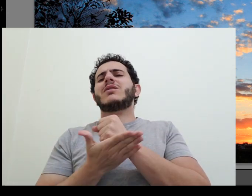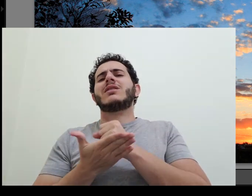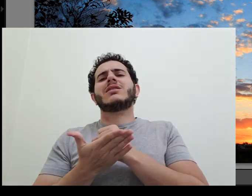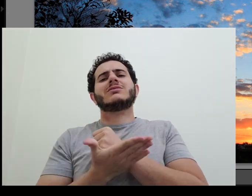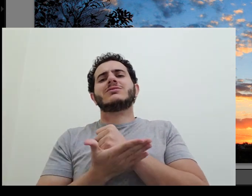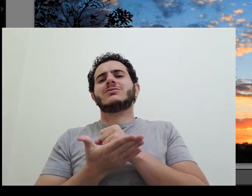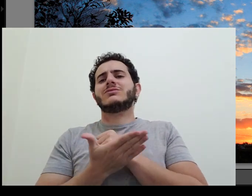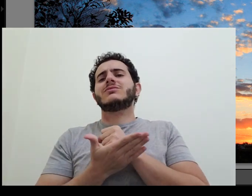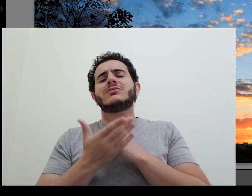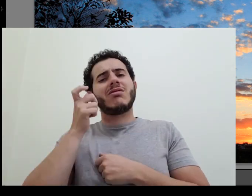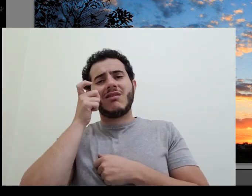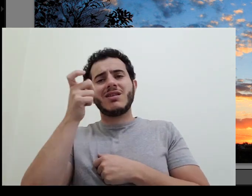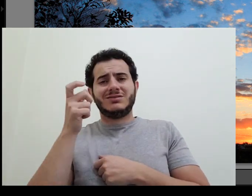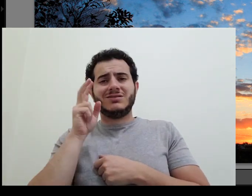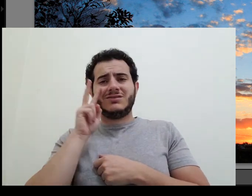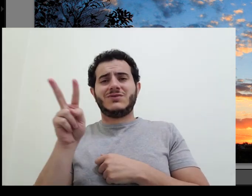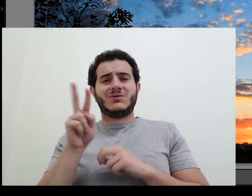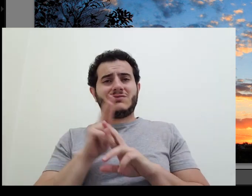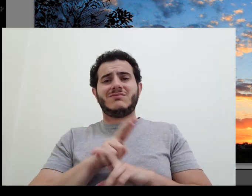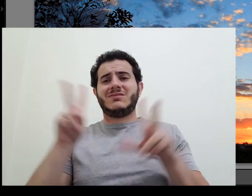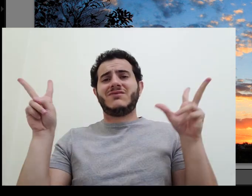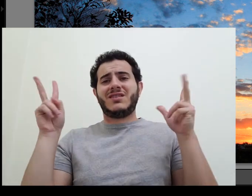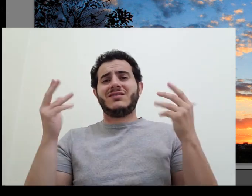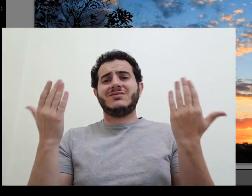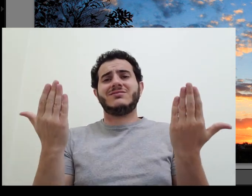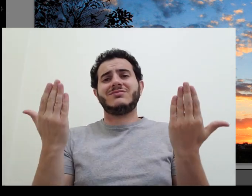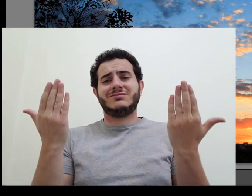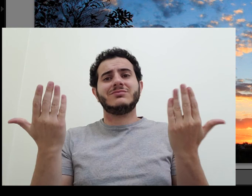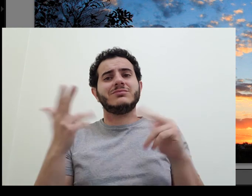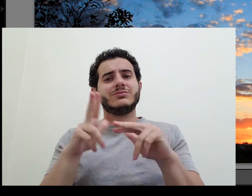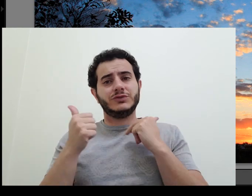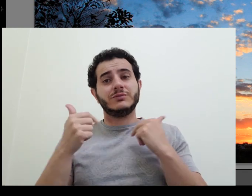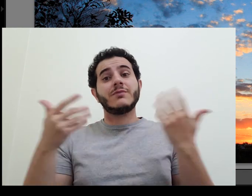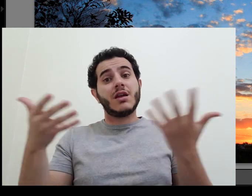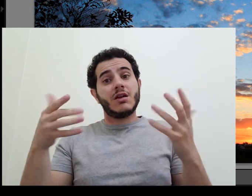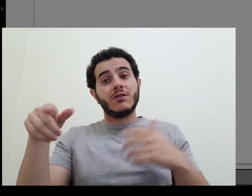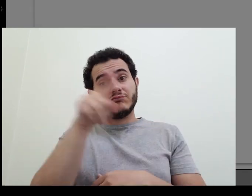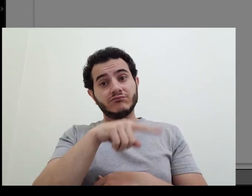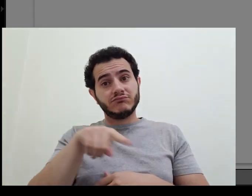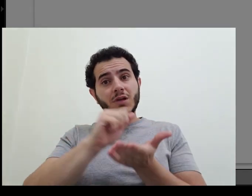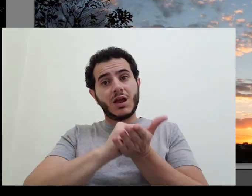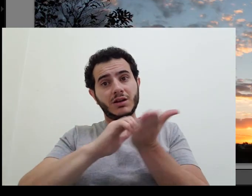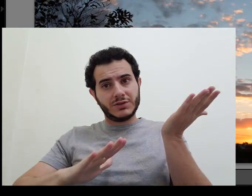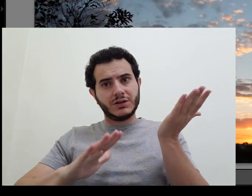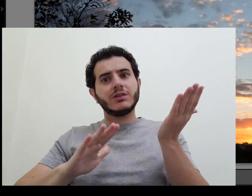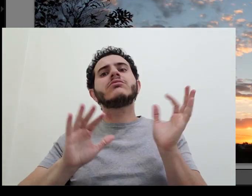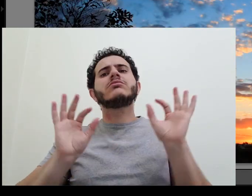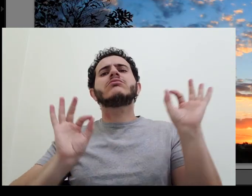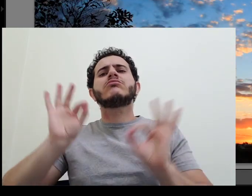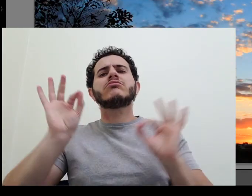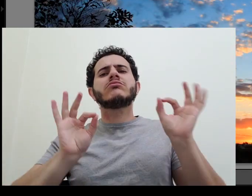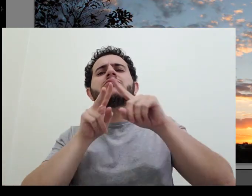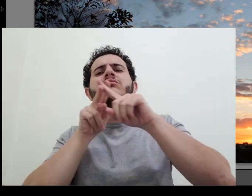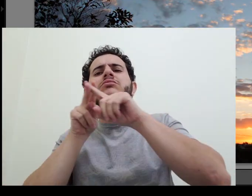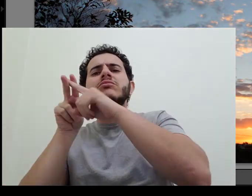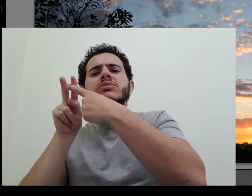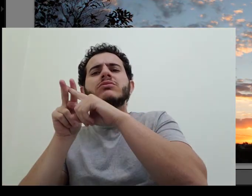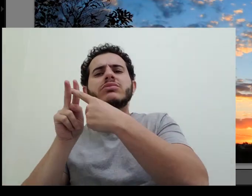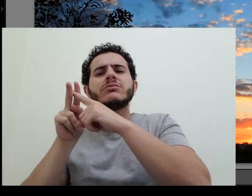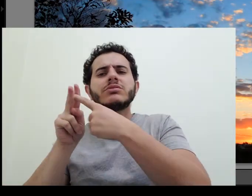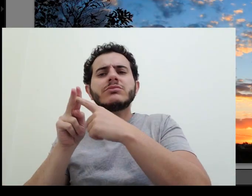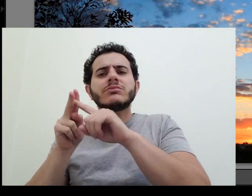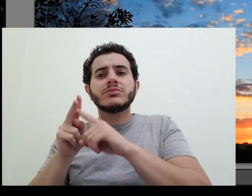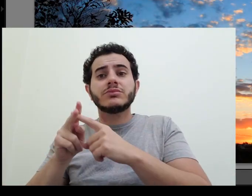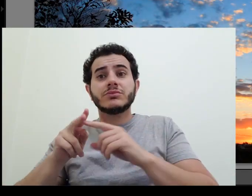pequenos ajustes nas configurações básicas da foto, já consegui esse resultado aqui que fica bem interessante no antes e depois quando a gente